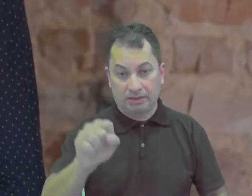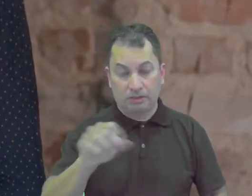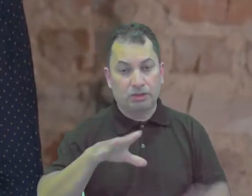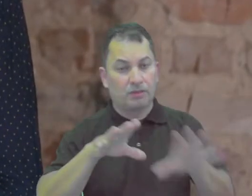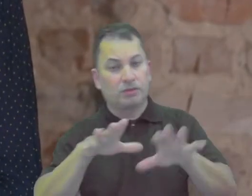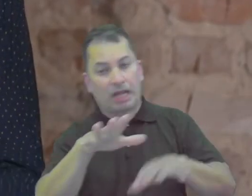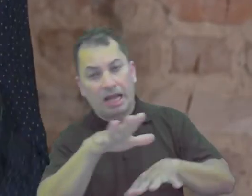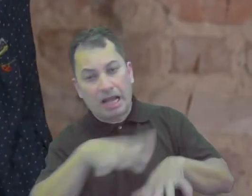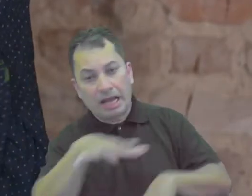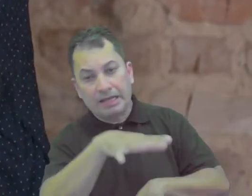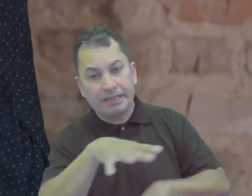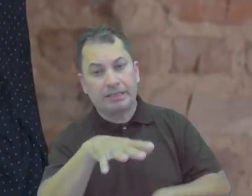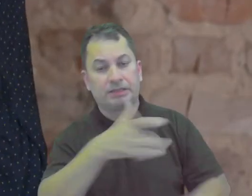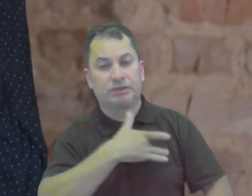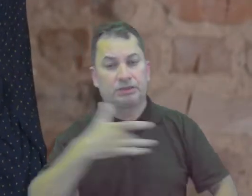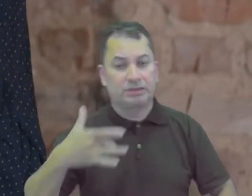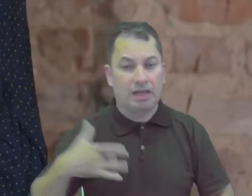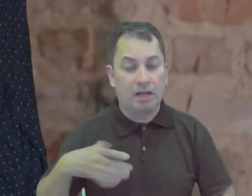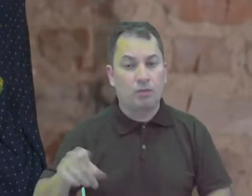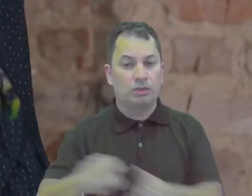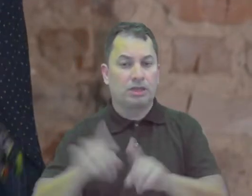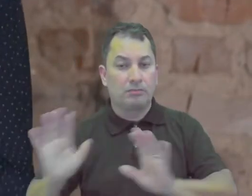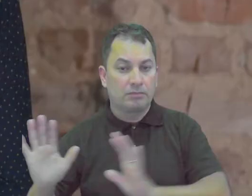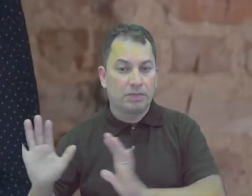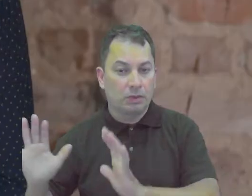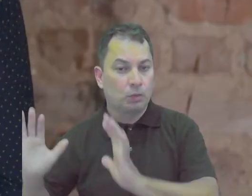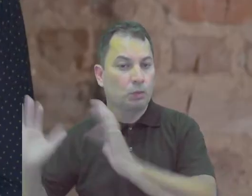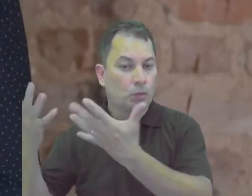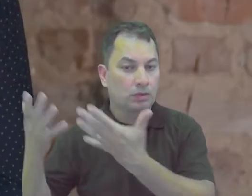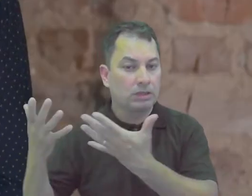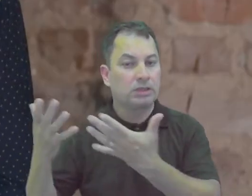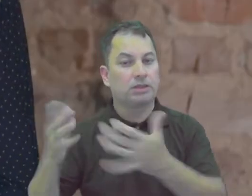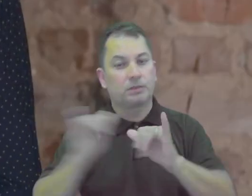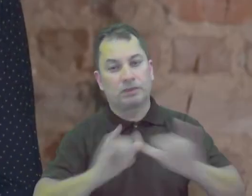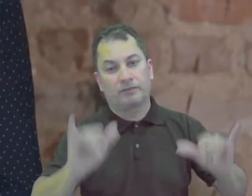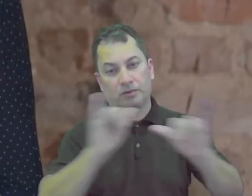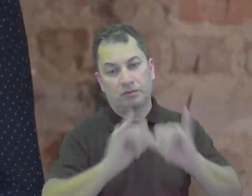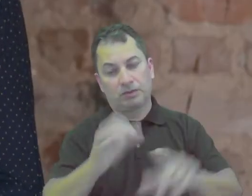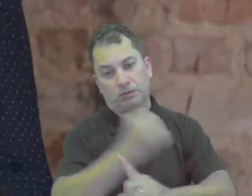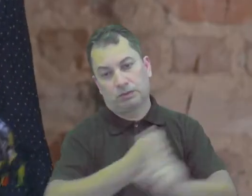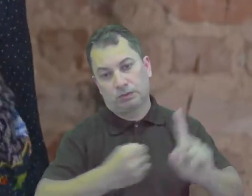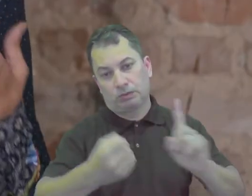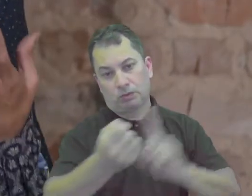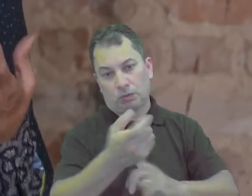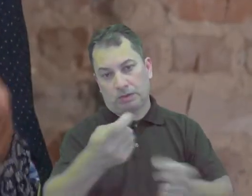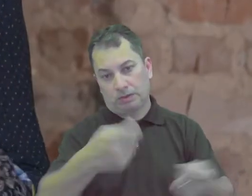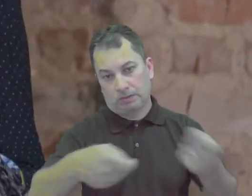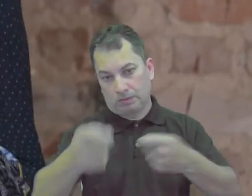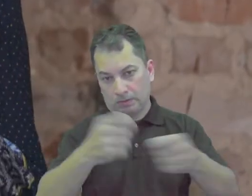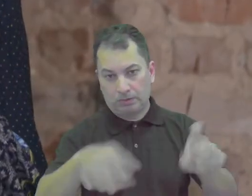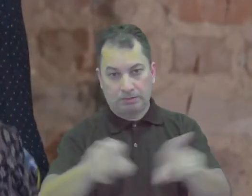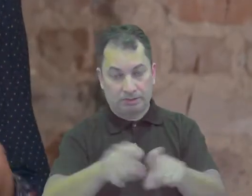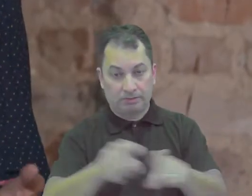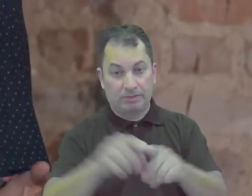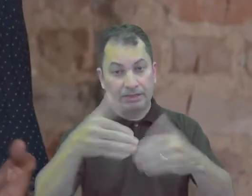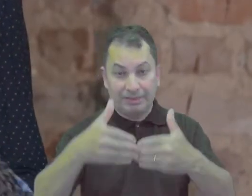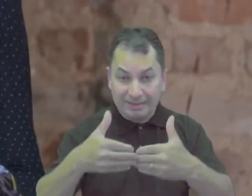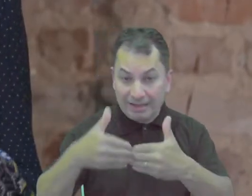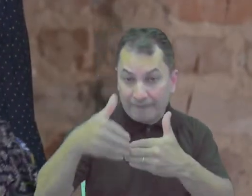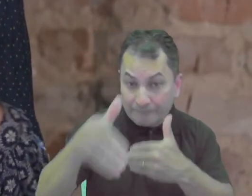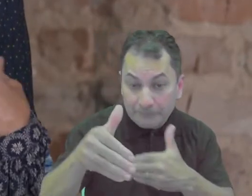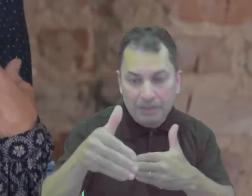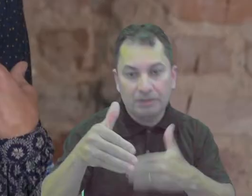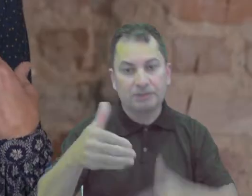de saúde, sistemas de informações climatológicas, sistemas de informações socioeconômicas e a partir, né, de